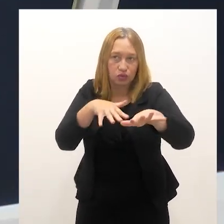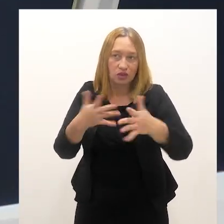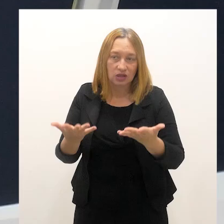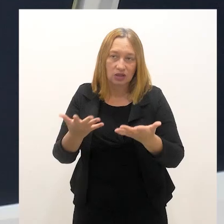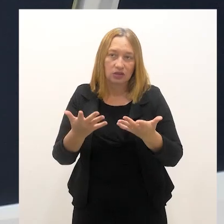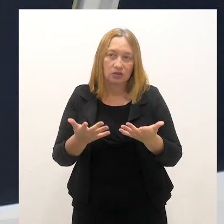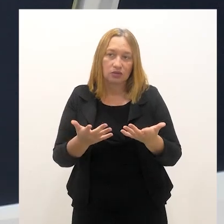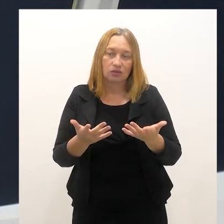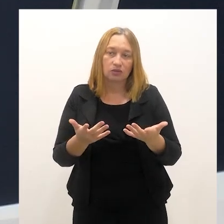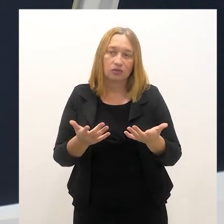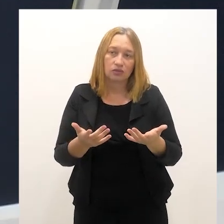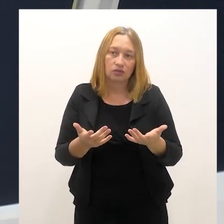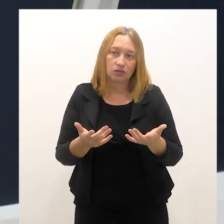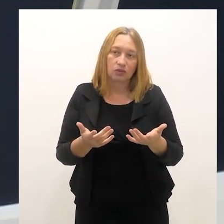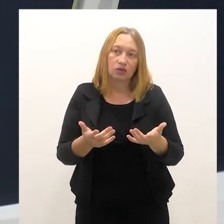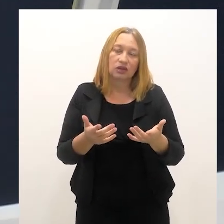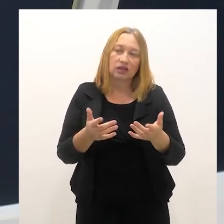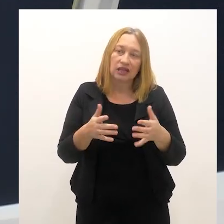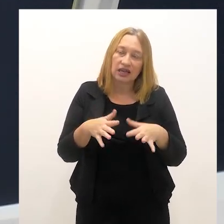assim.